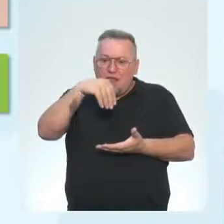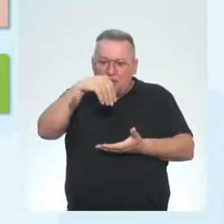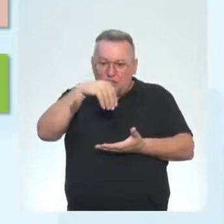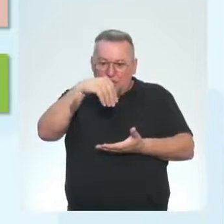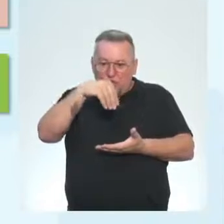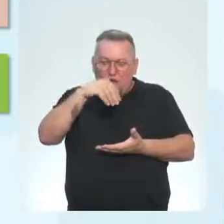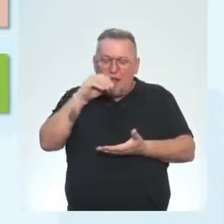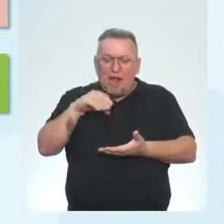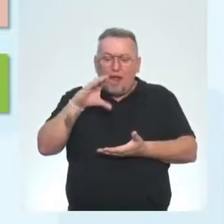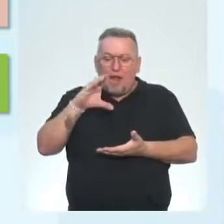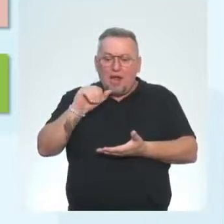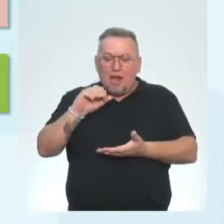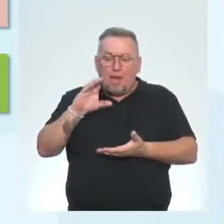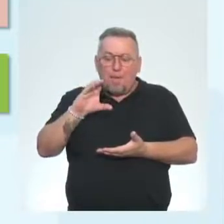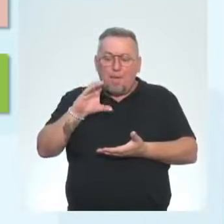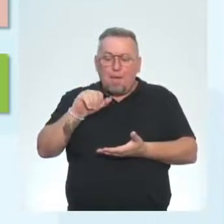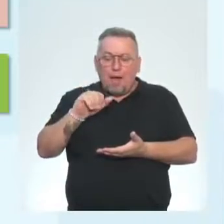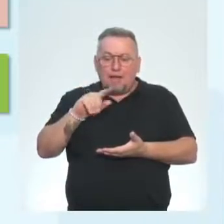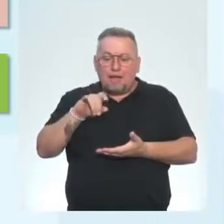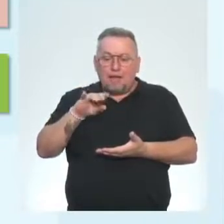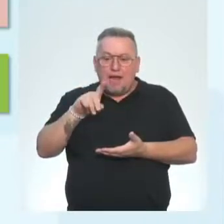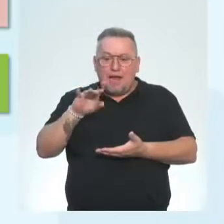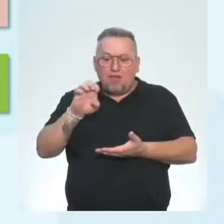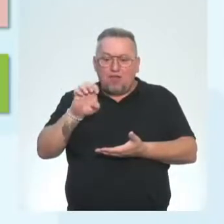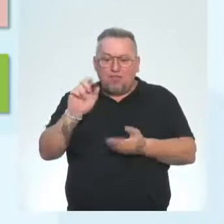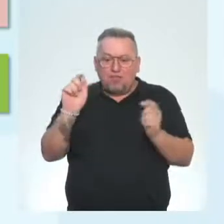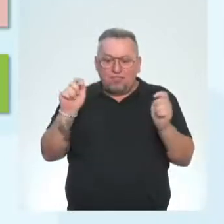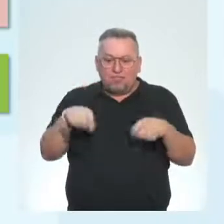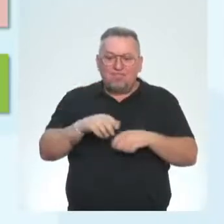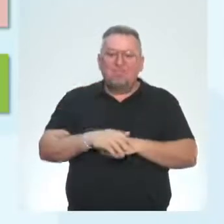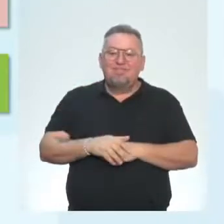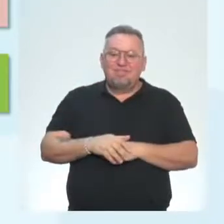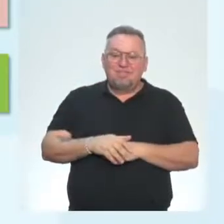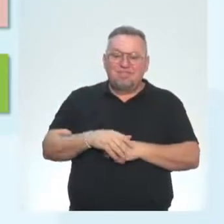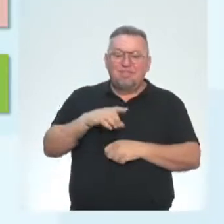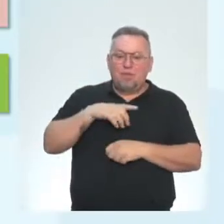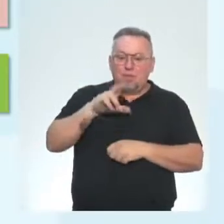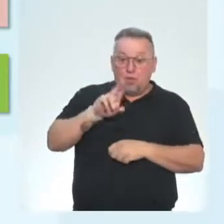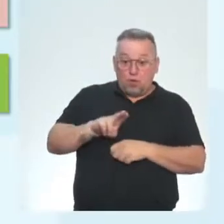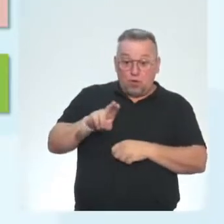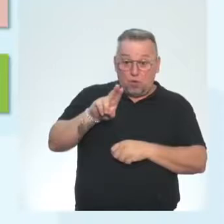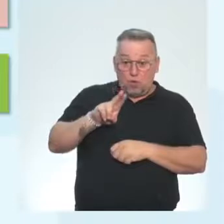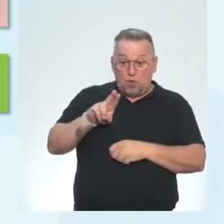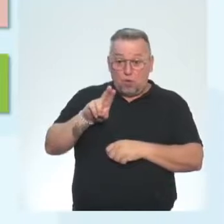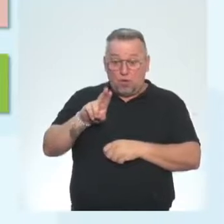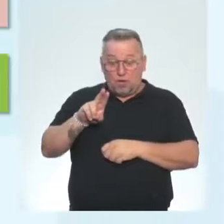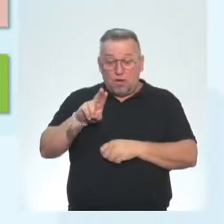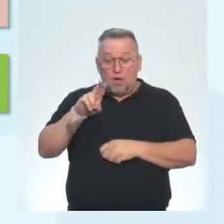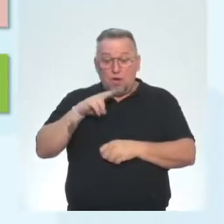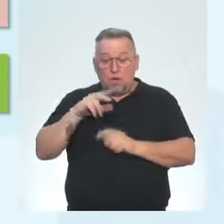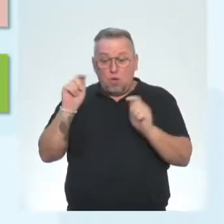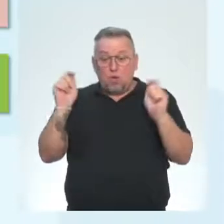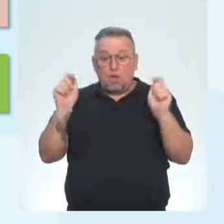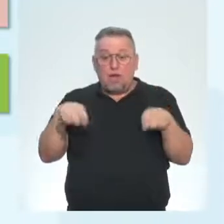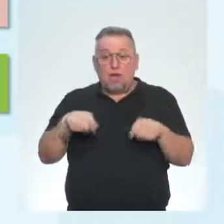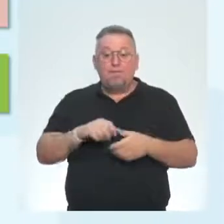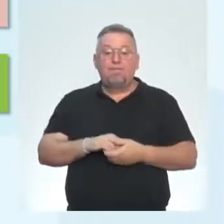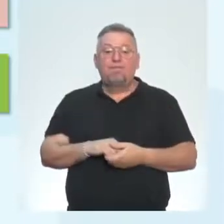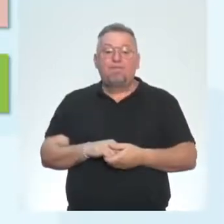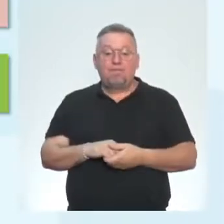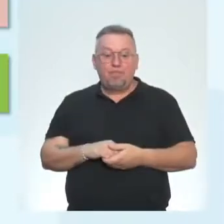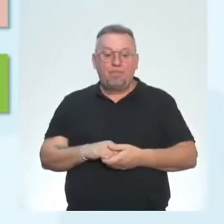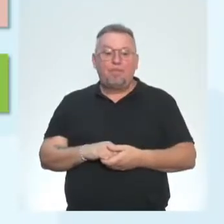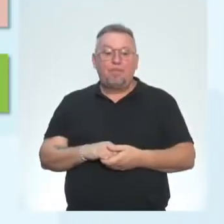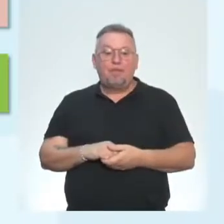capacidade dele. Não, e os termos são muito importantes, né? O que ocupa e o que comporta, né? Exatamente. Então, o que ocupa é o volume, o que comporta